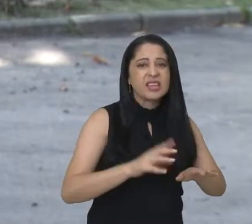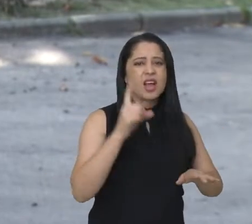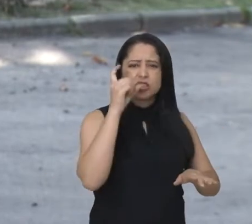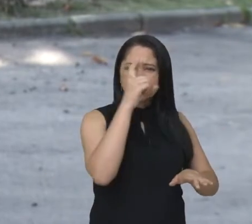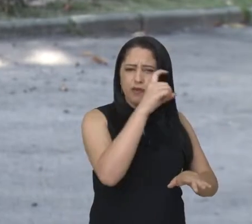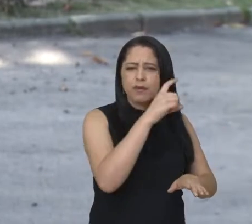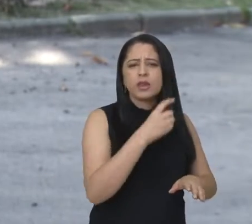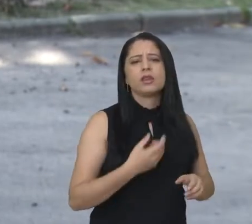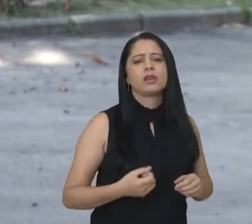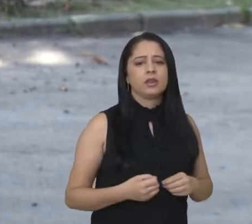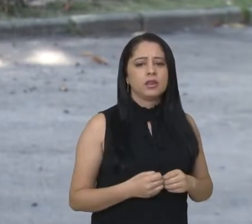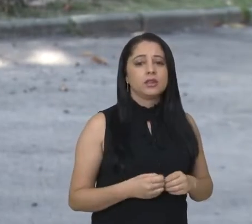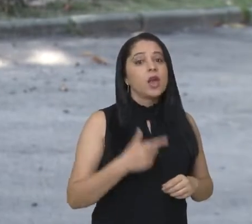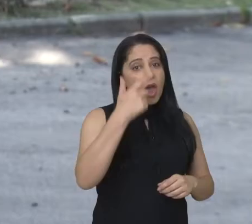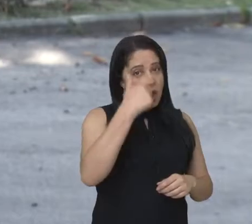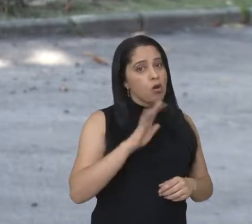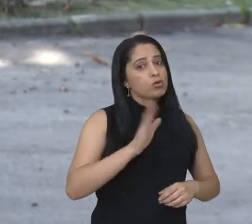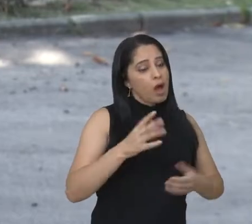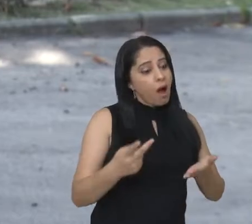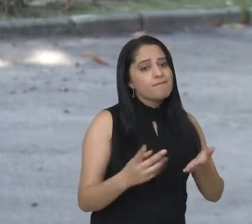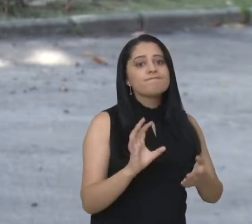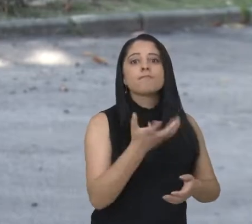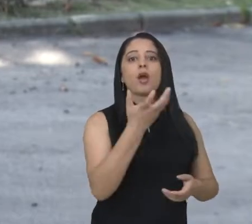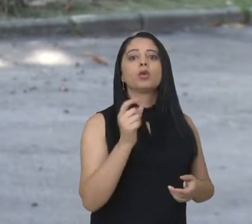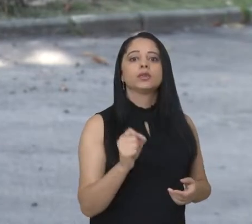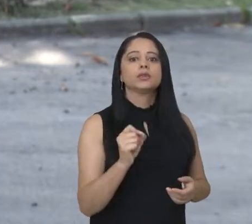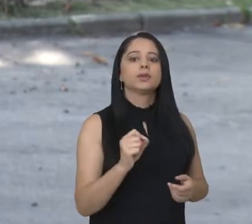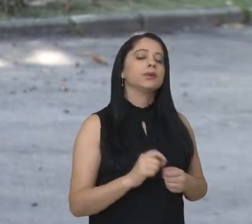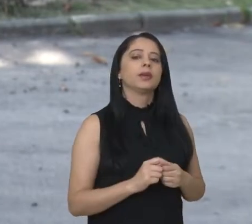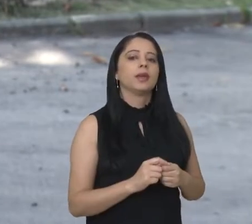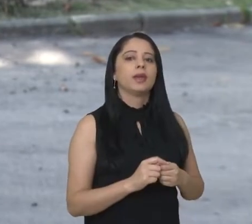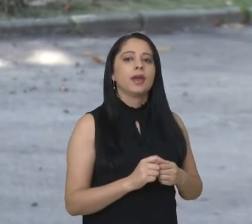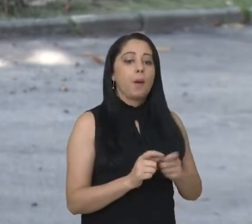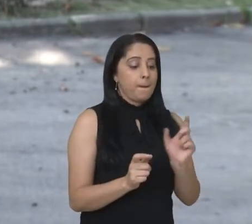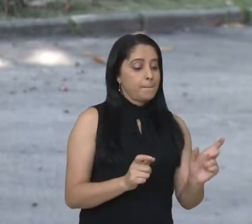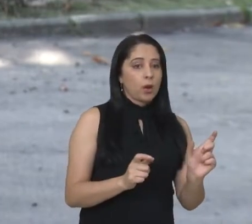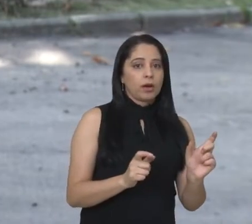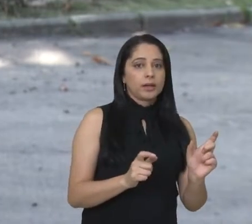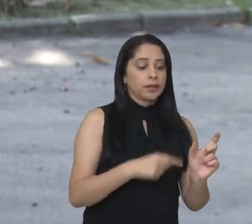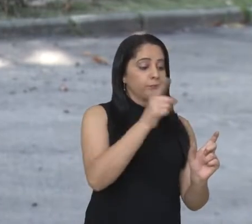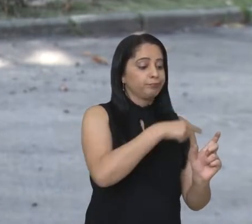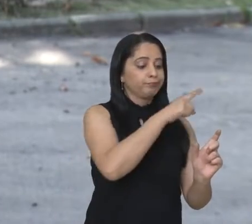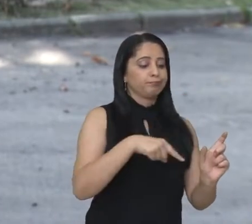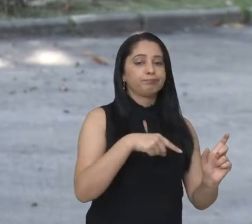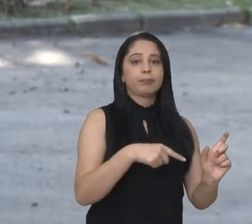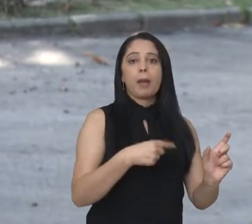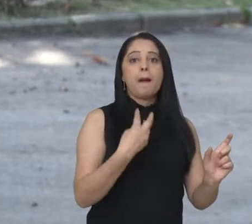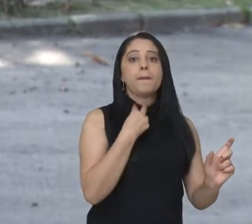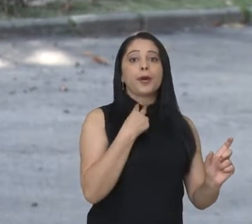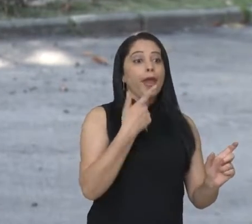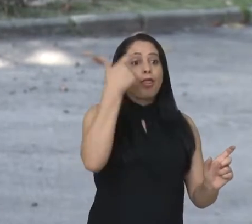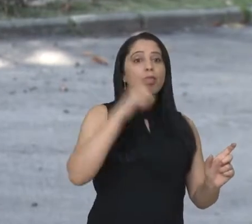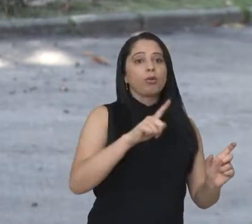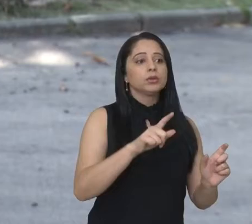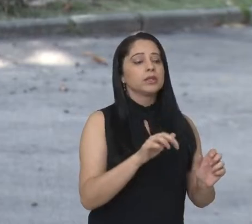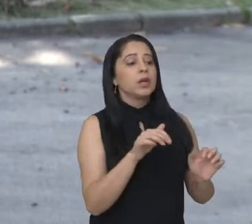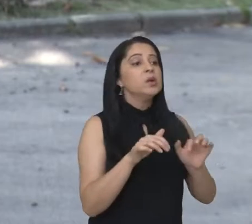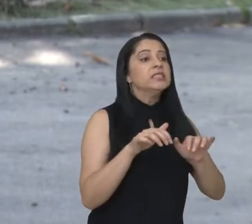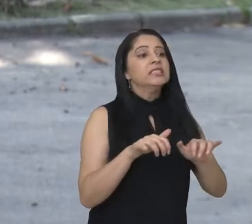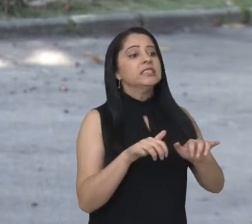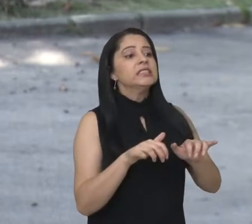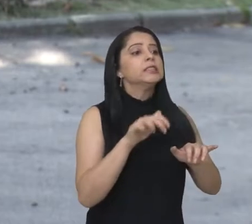isso dificulta pra gente. Eu já tive cenas, assim, situações do meu cartão ser bloqueado, porque eu não tinha conseguido